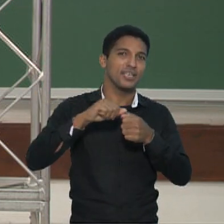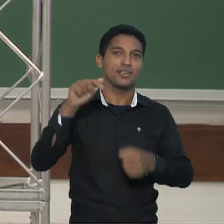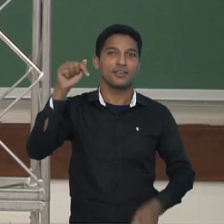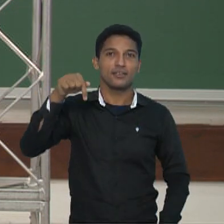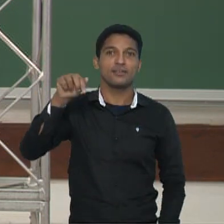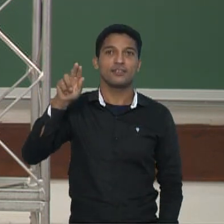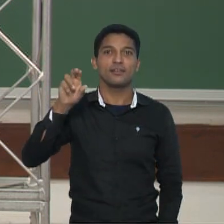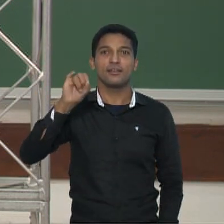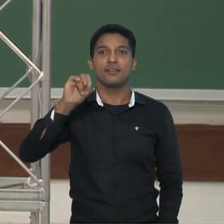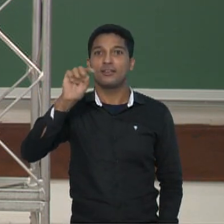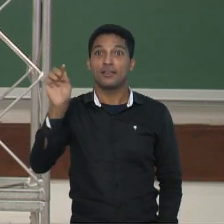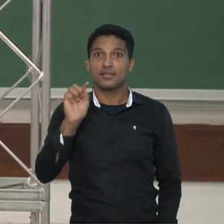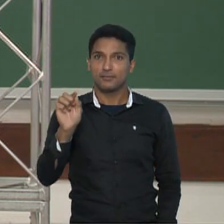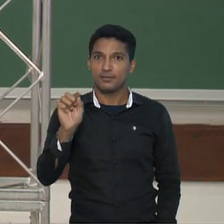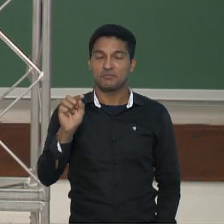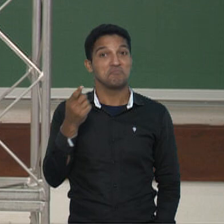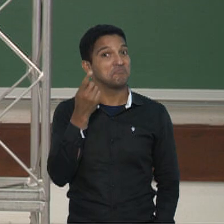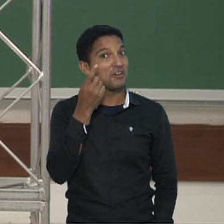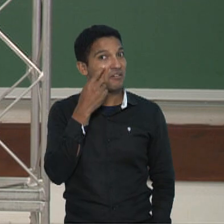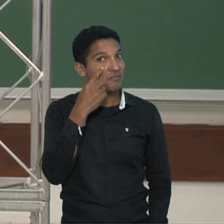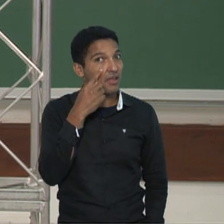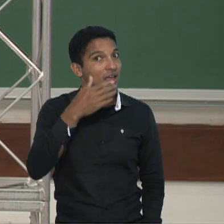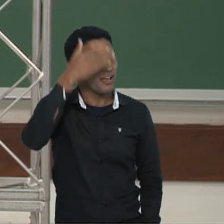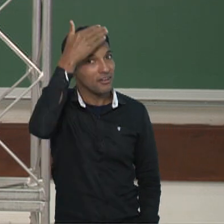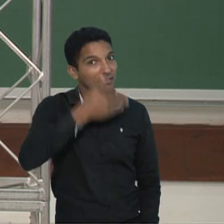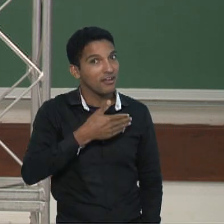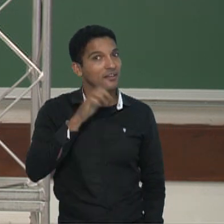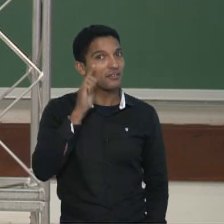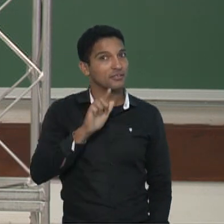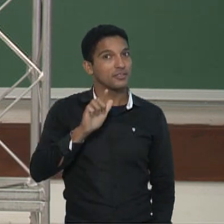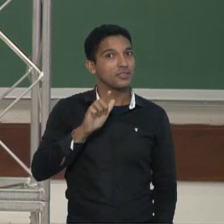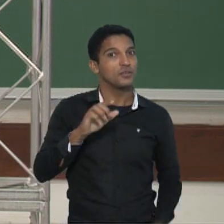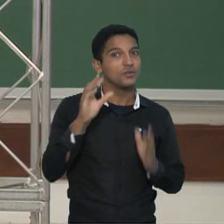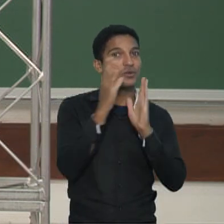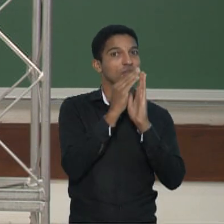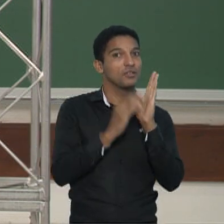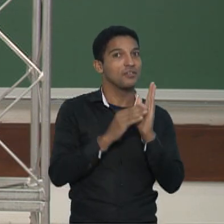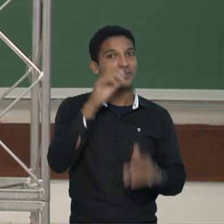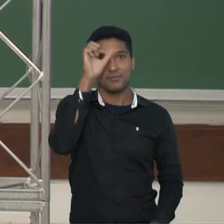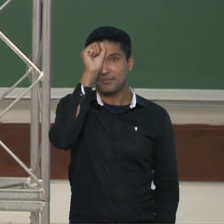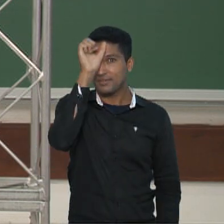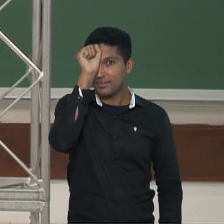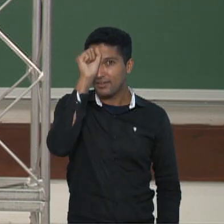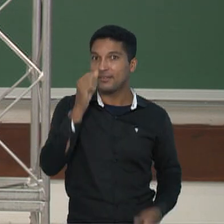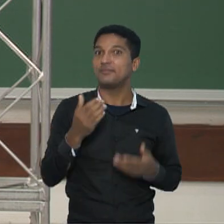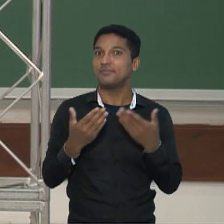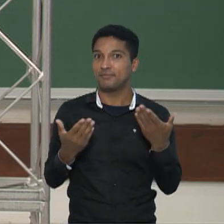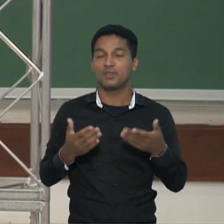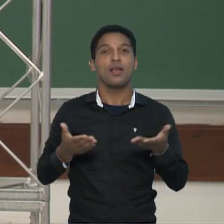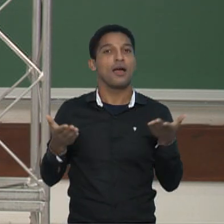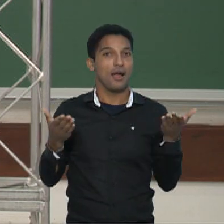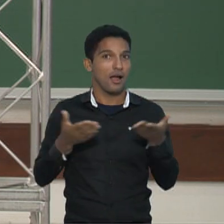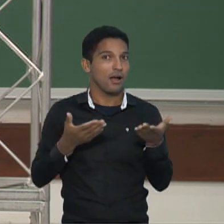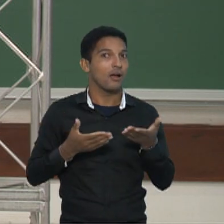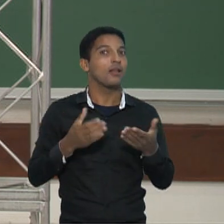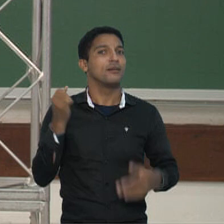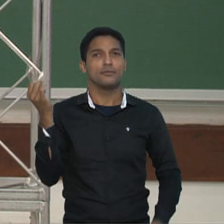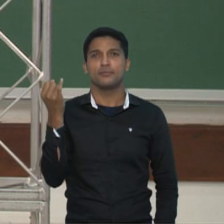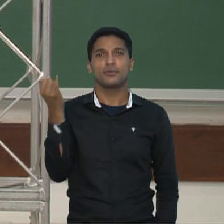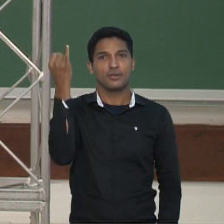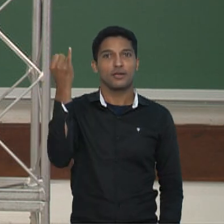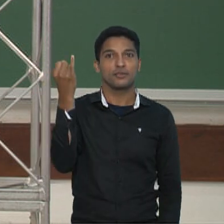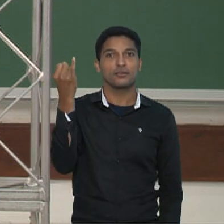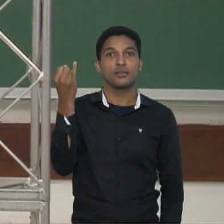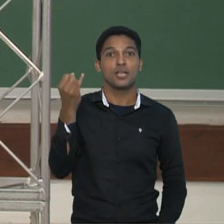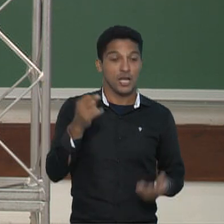para vermos se realmente a gente conseguiu gravar o conteúdo? Agora é bem importante que você tente não